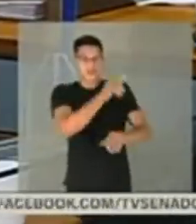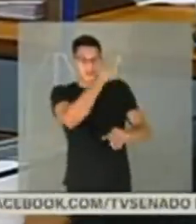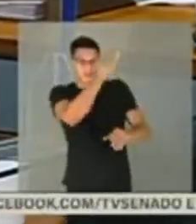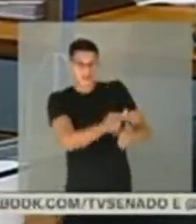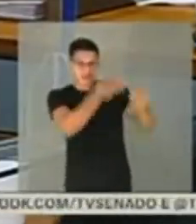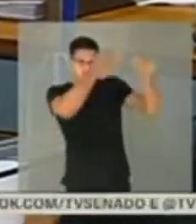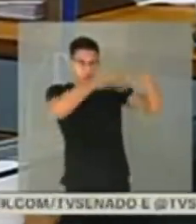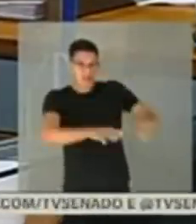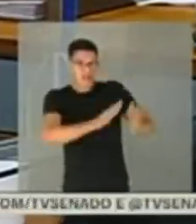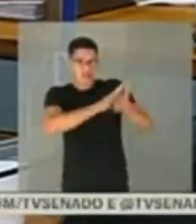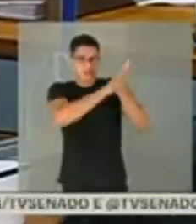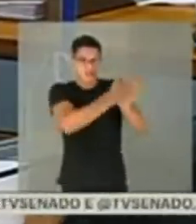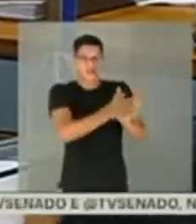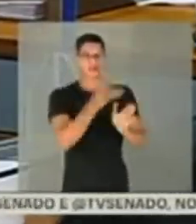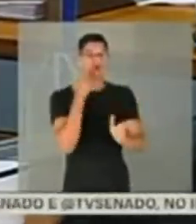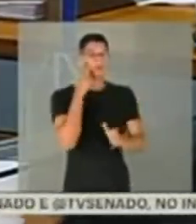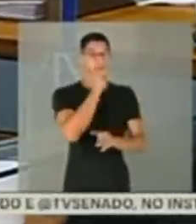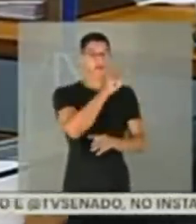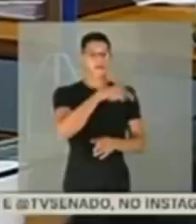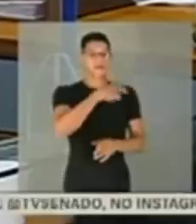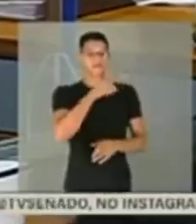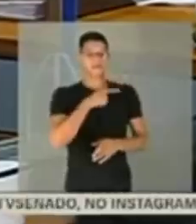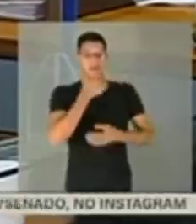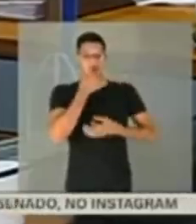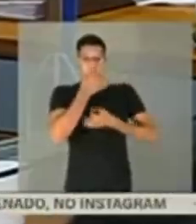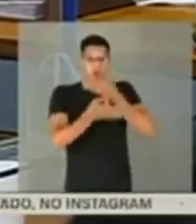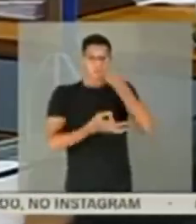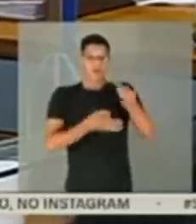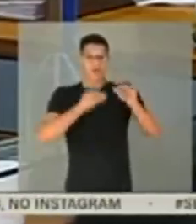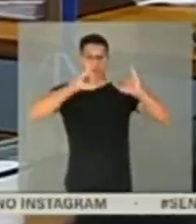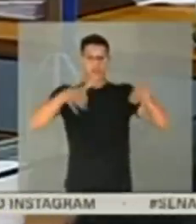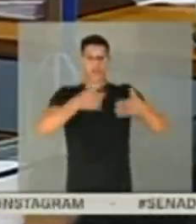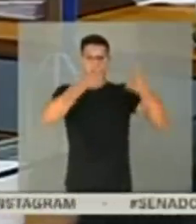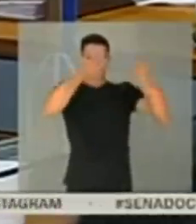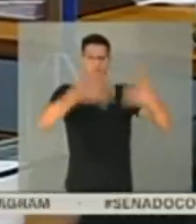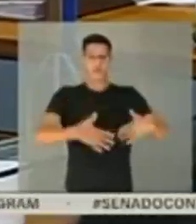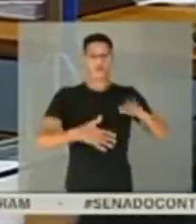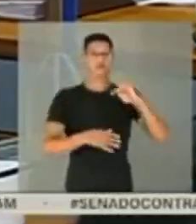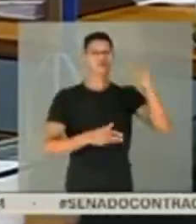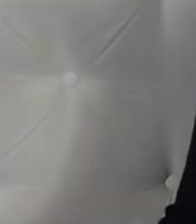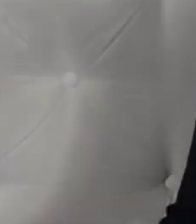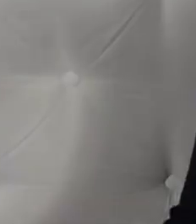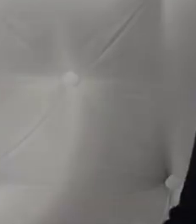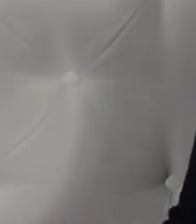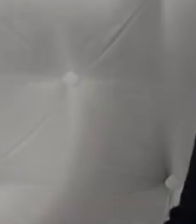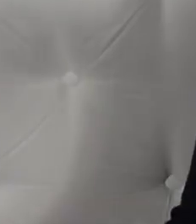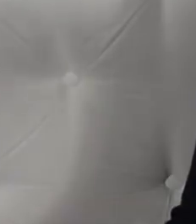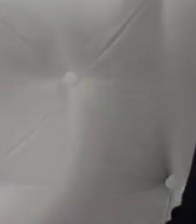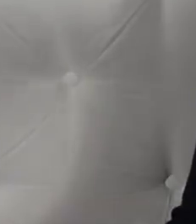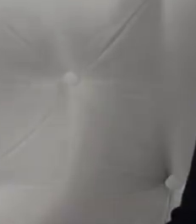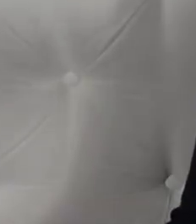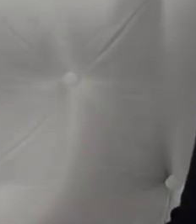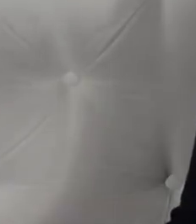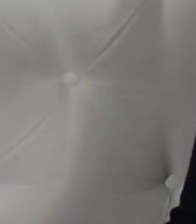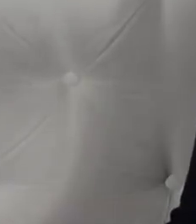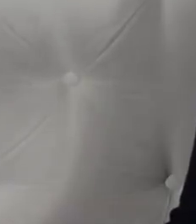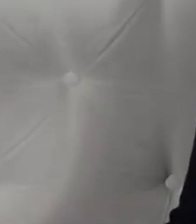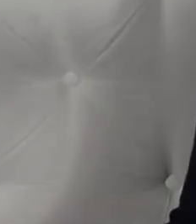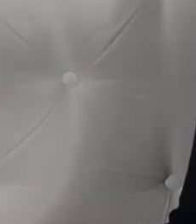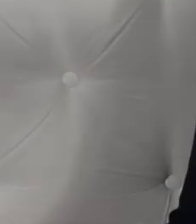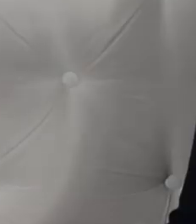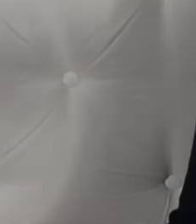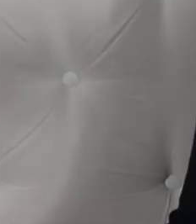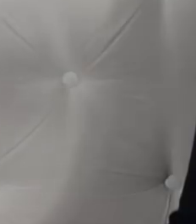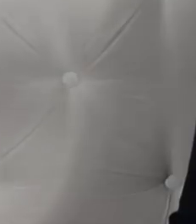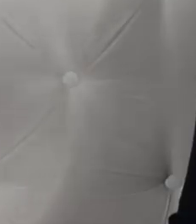Senhoria, para que assim tenha um argumento para justificar tudo que aconteceu. Guarda bem esse vídeo e essas